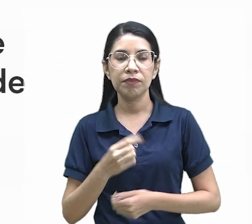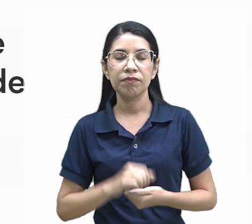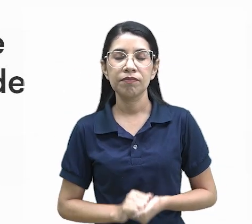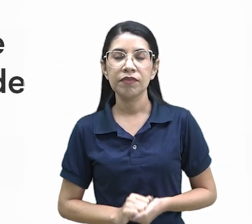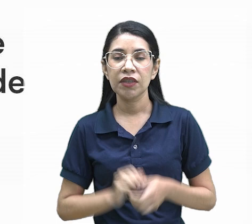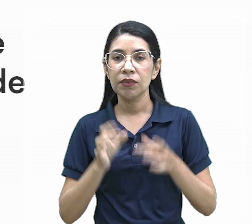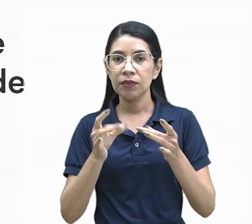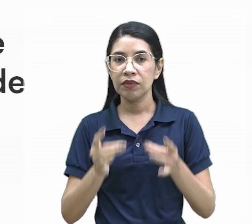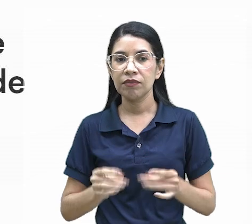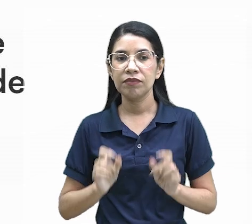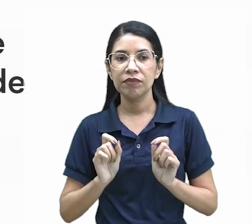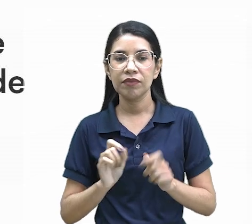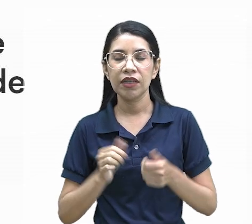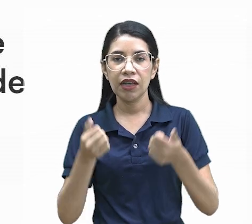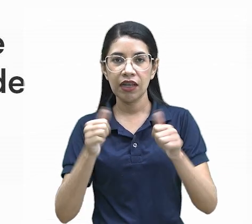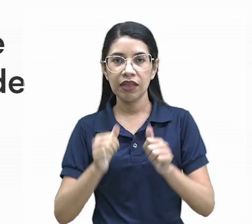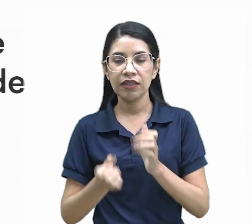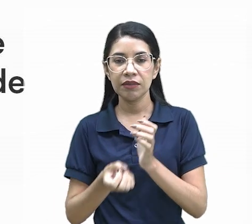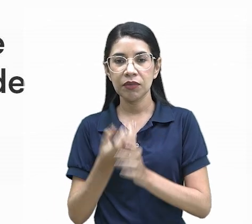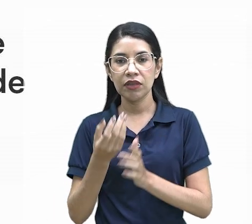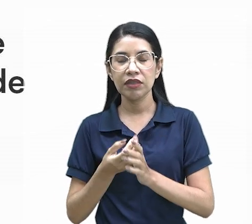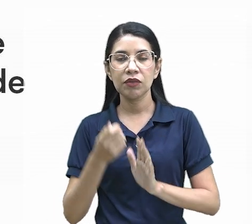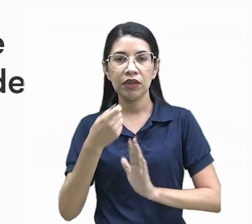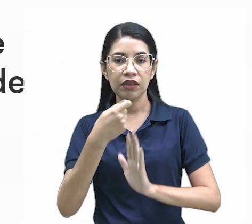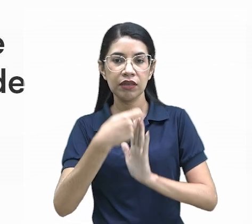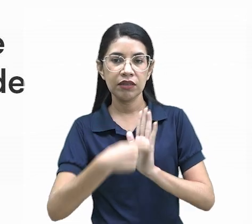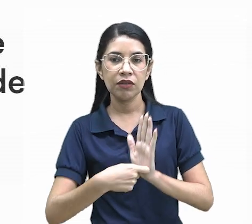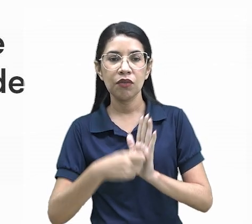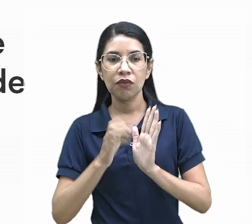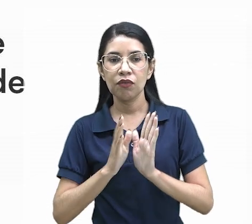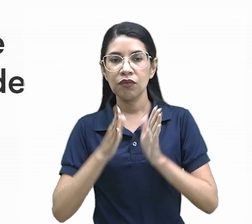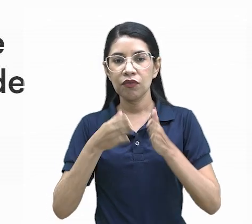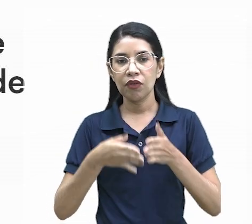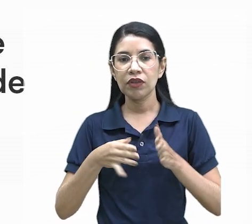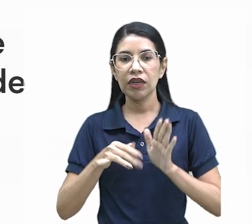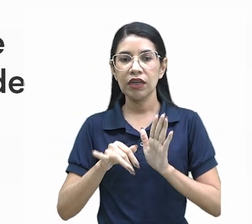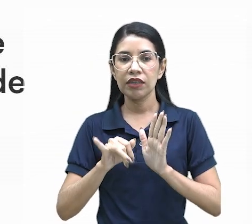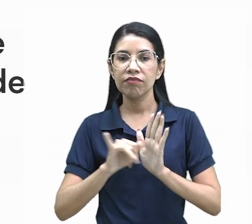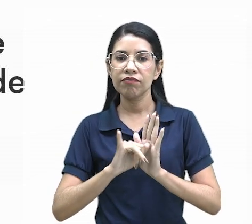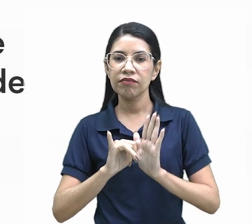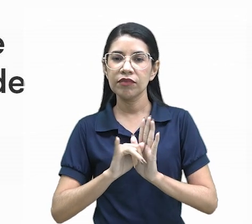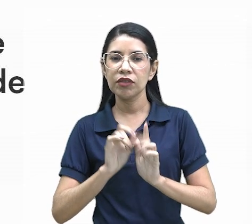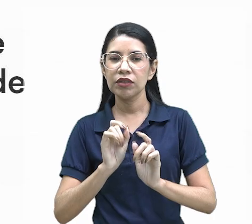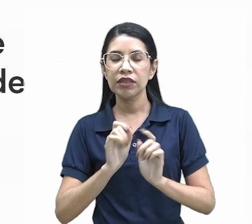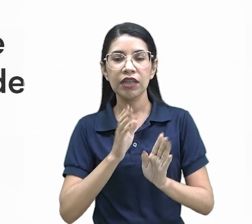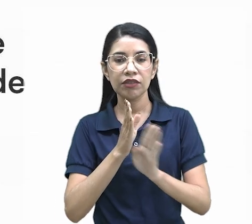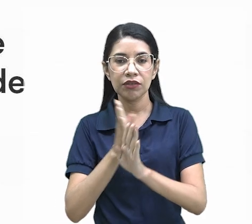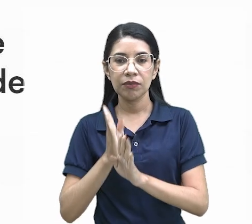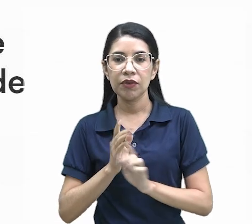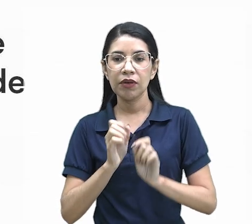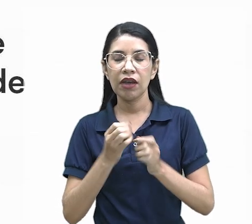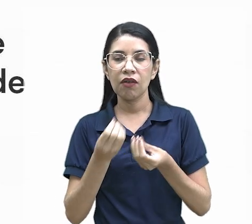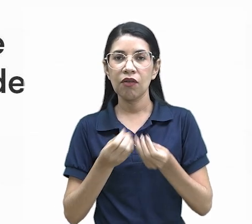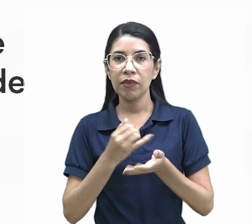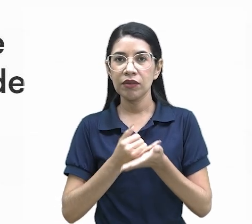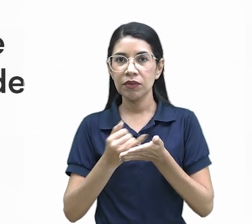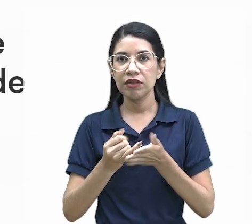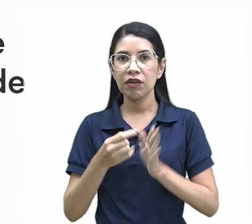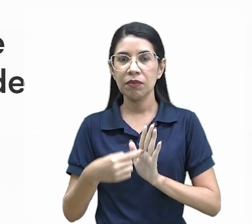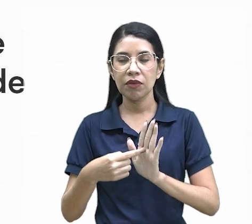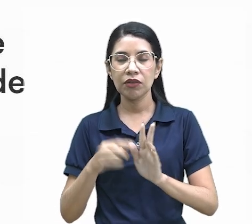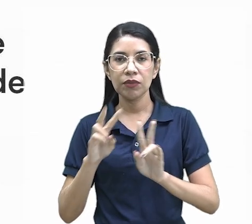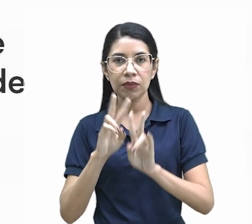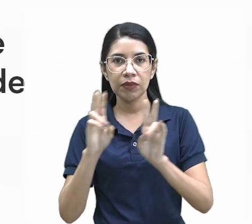bem, detalhamento, análise e produção de redações com foco na identificação de como a introdução estabelece o tema